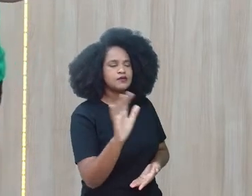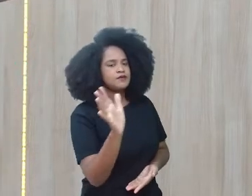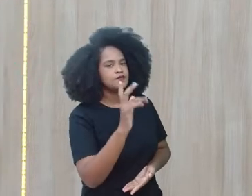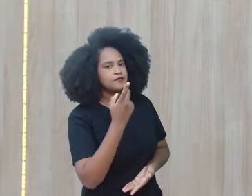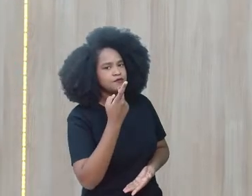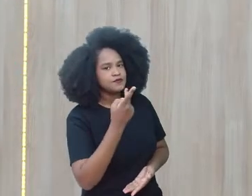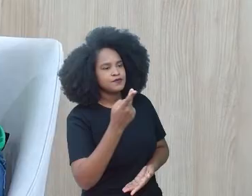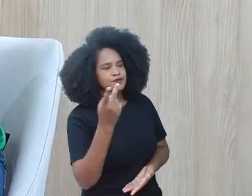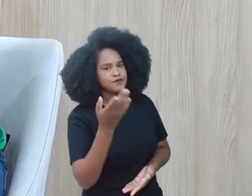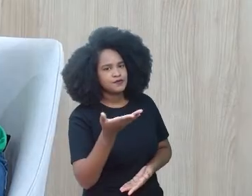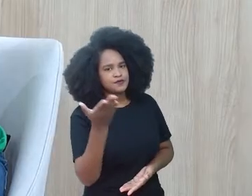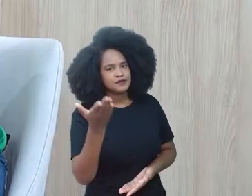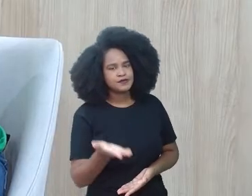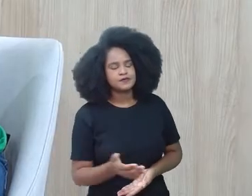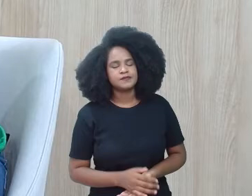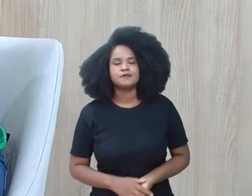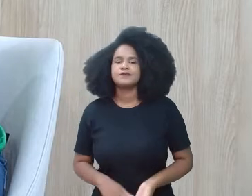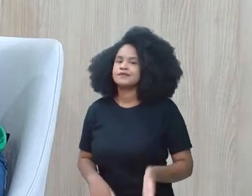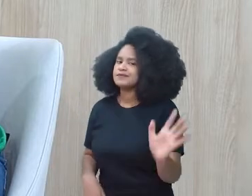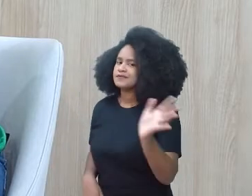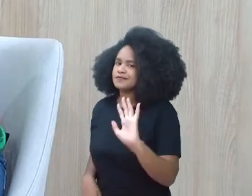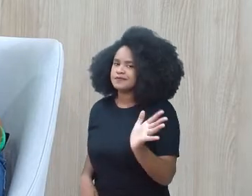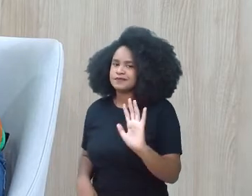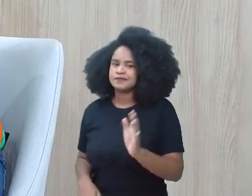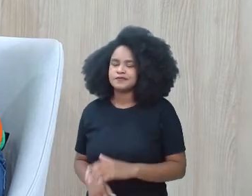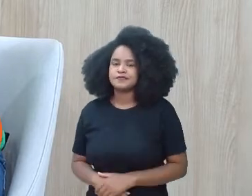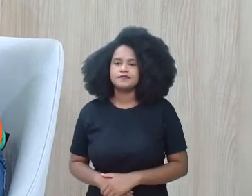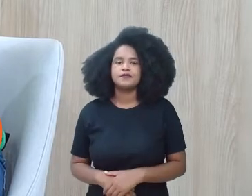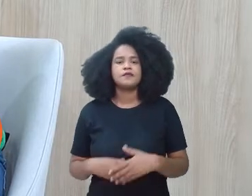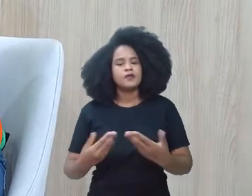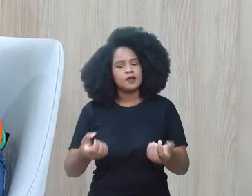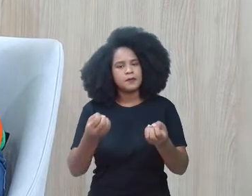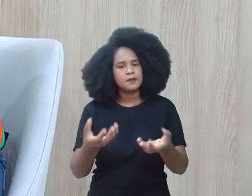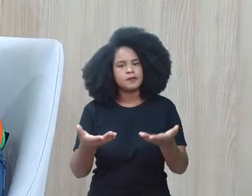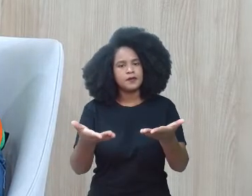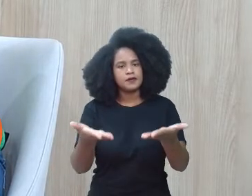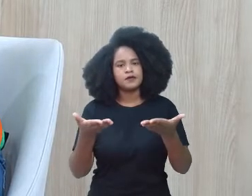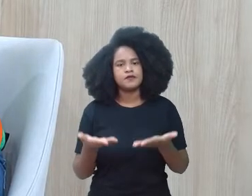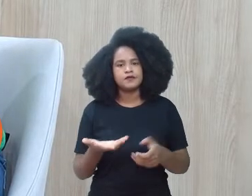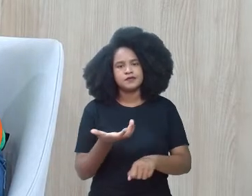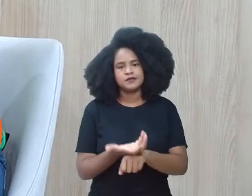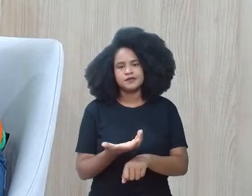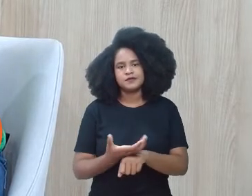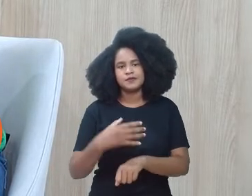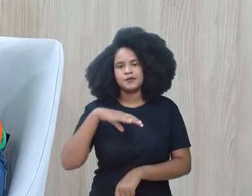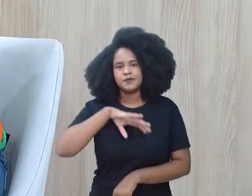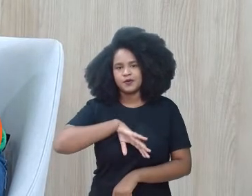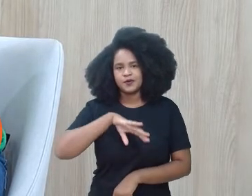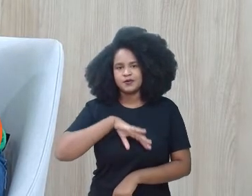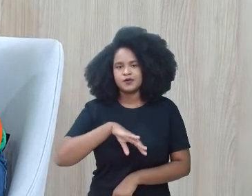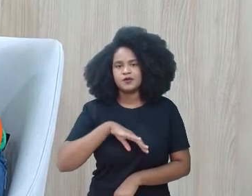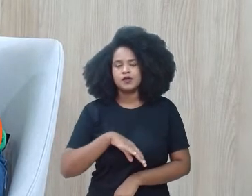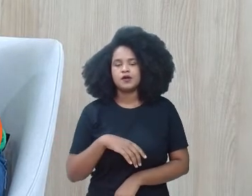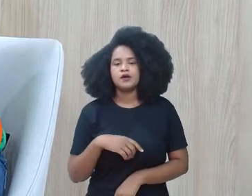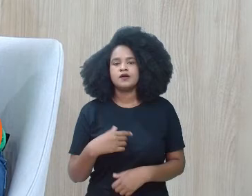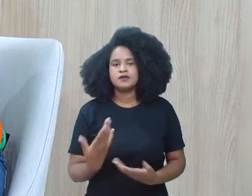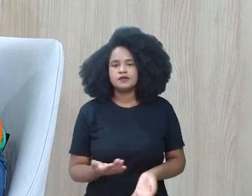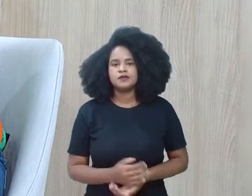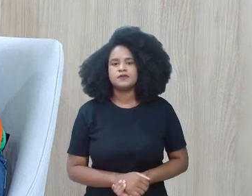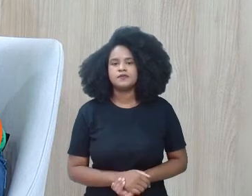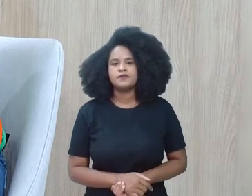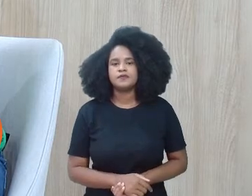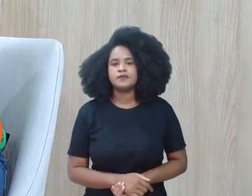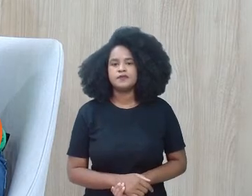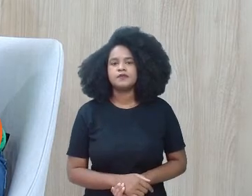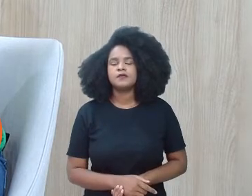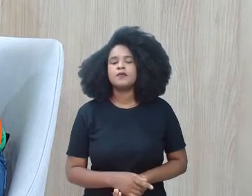vocês. Olá, turminha. Sejam bem-vindos à aula de português. Vocês vão ficar super afiados